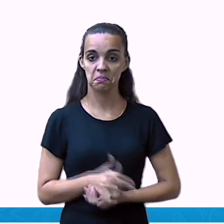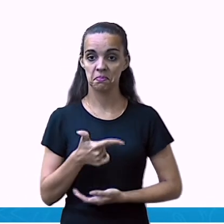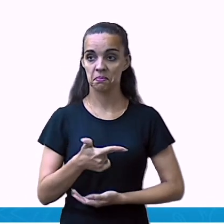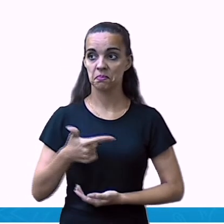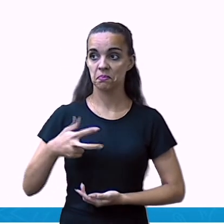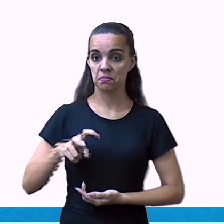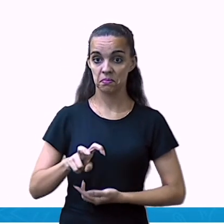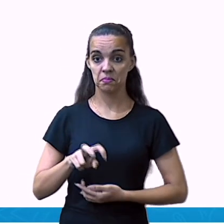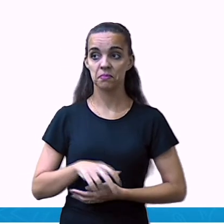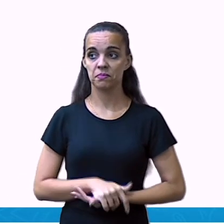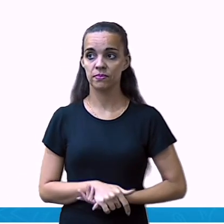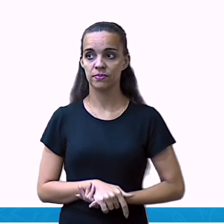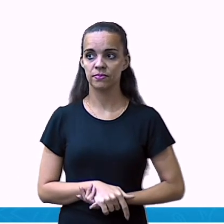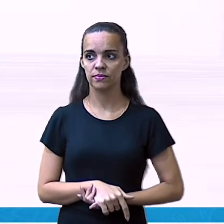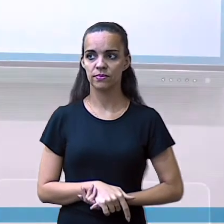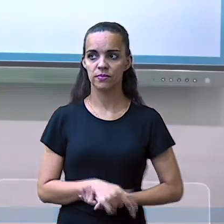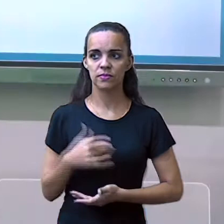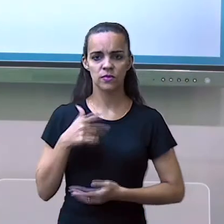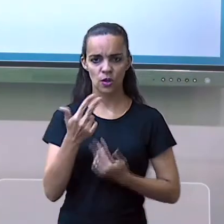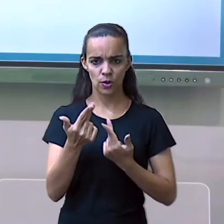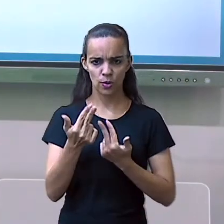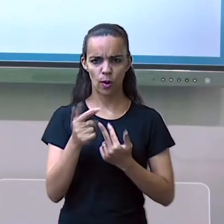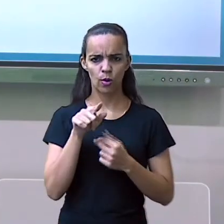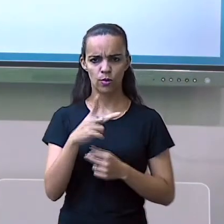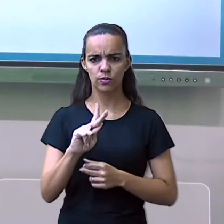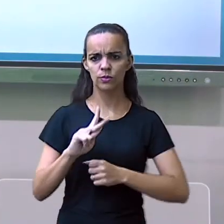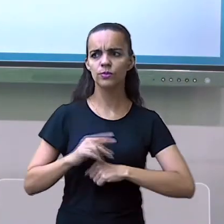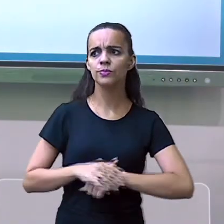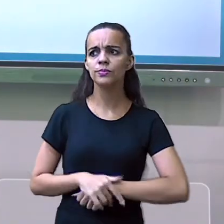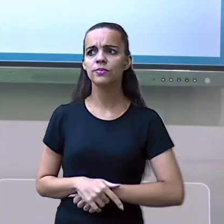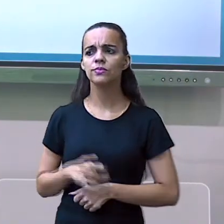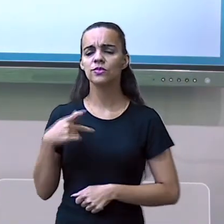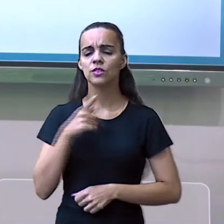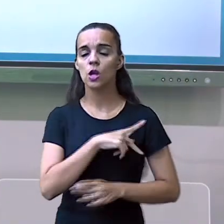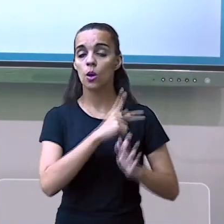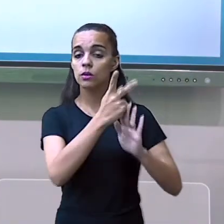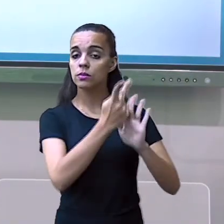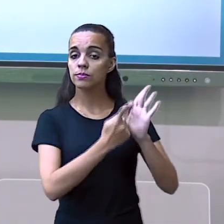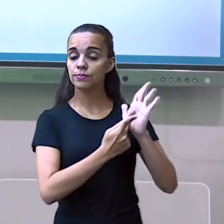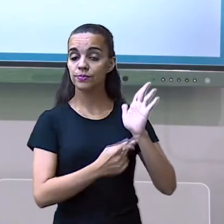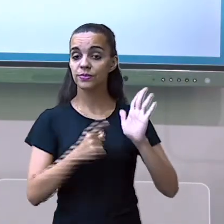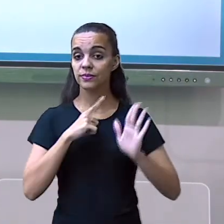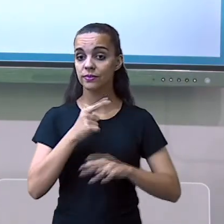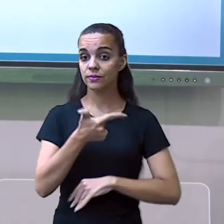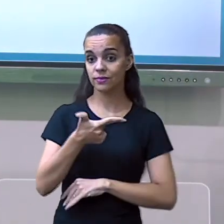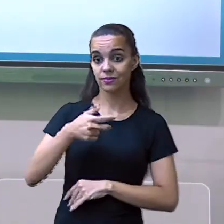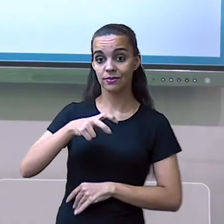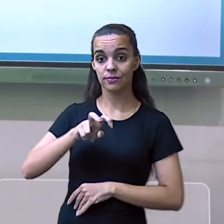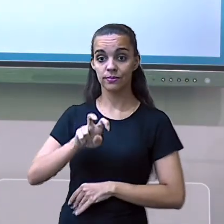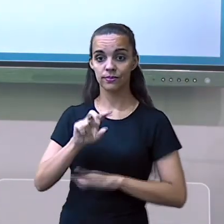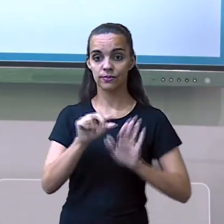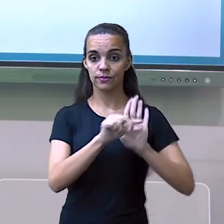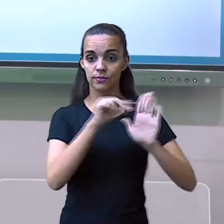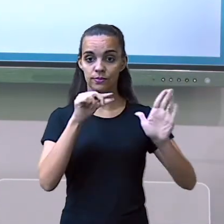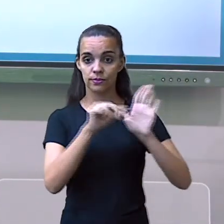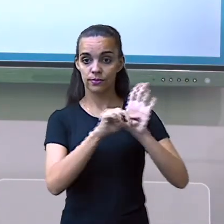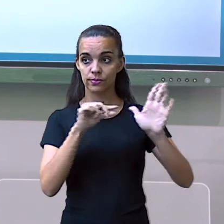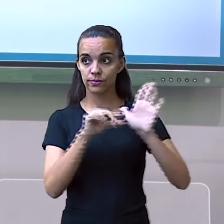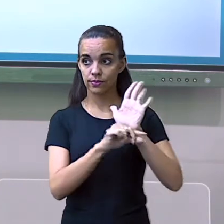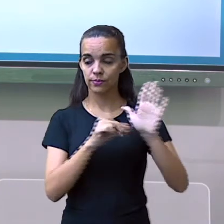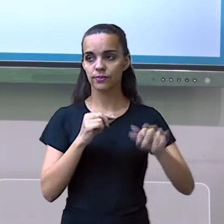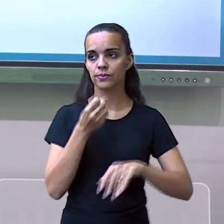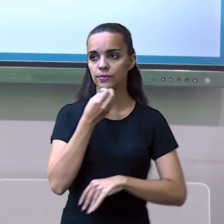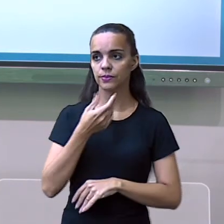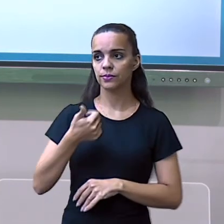25. E aí, bateu com o de vocês? O poema tem 25 versos. Muito